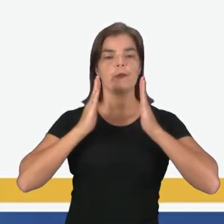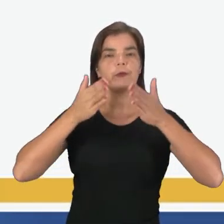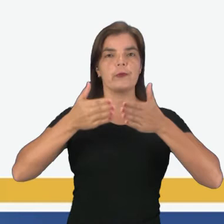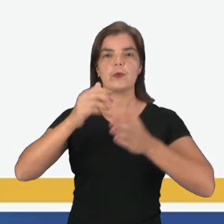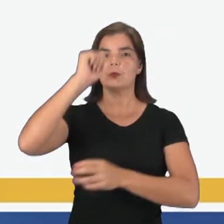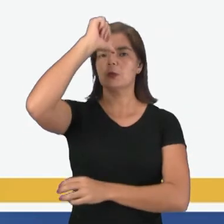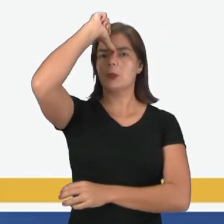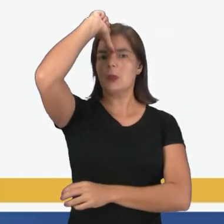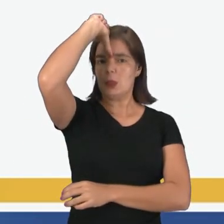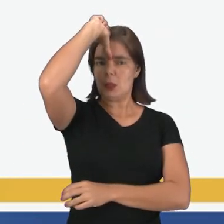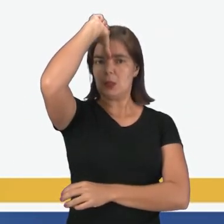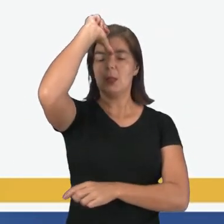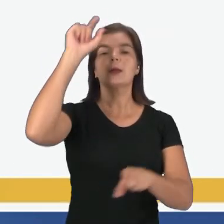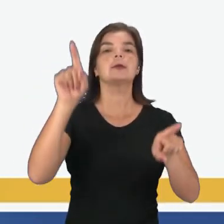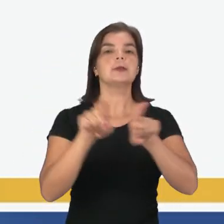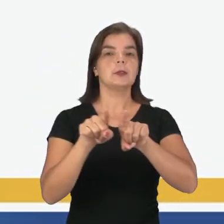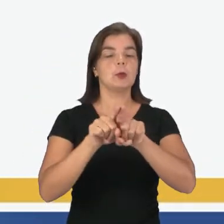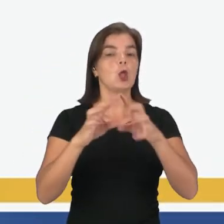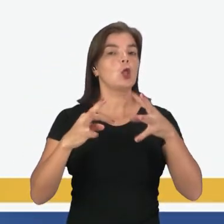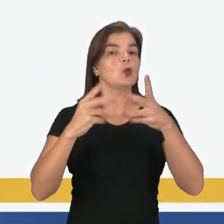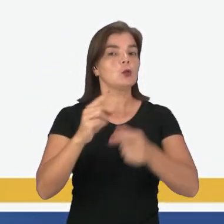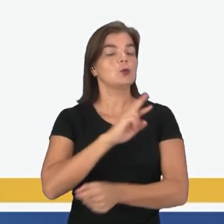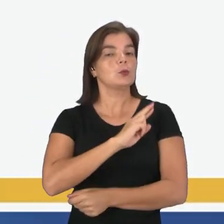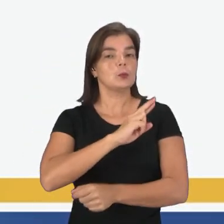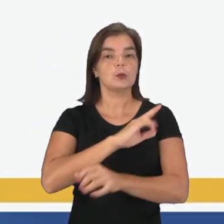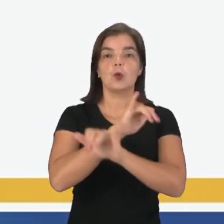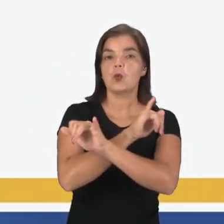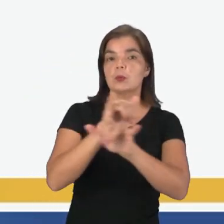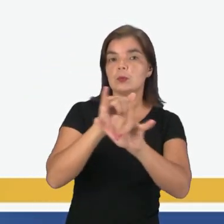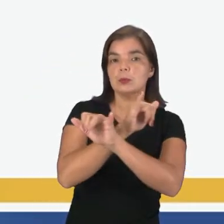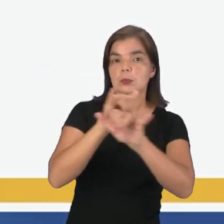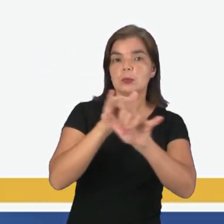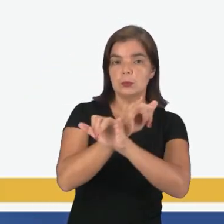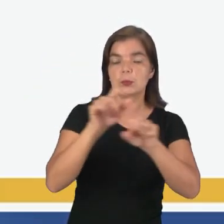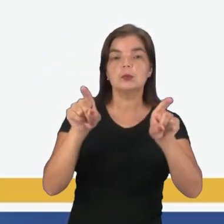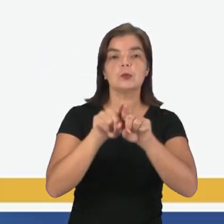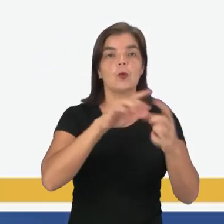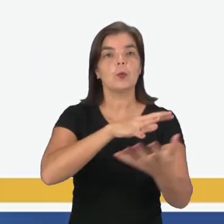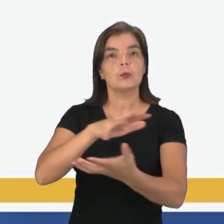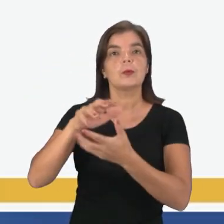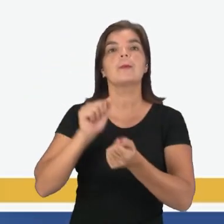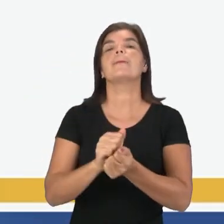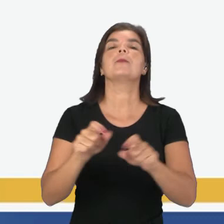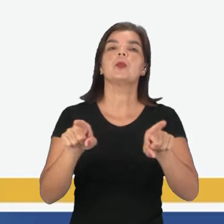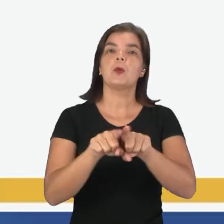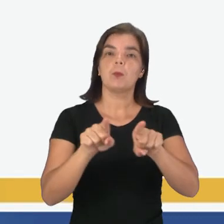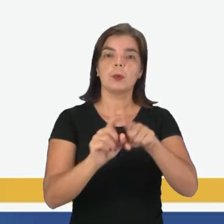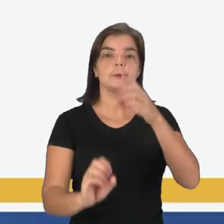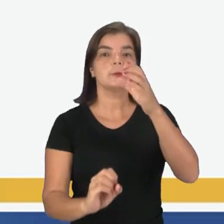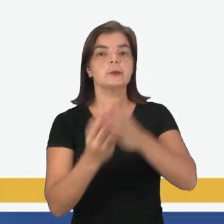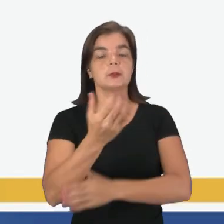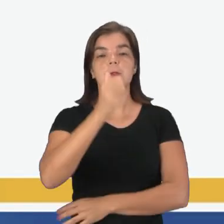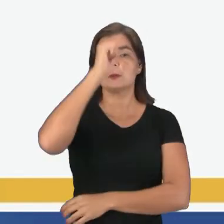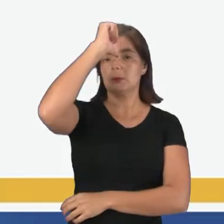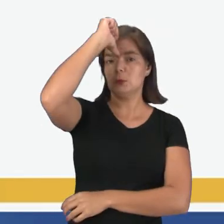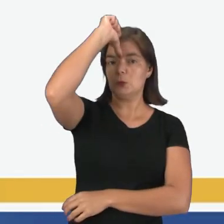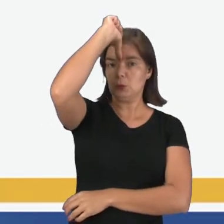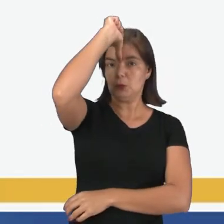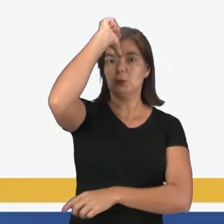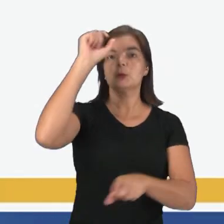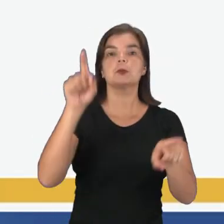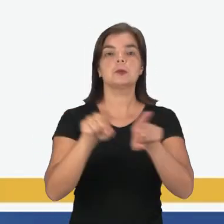se concentra na Índia. É claro que todas essas religiões são divulgadas pelo restante do mundo, mas o hinduísmo